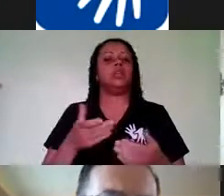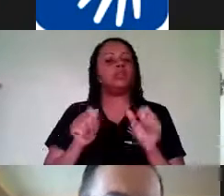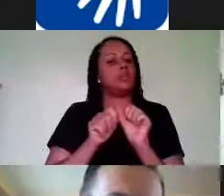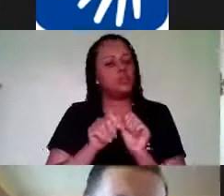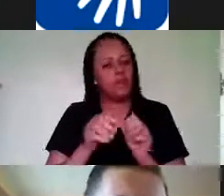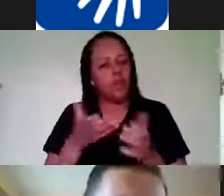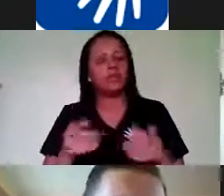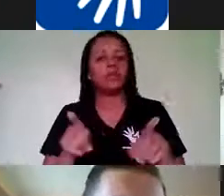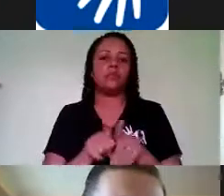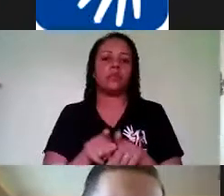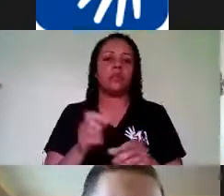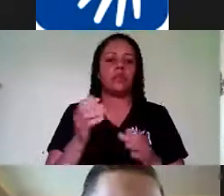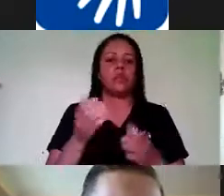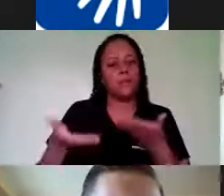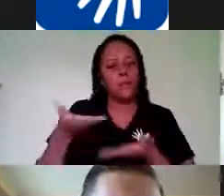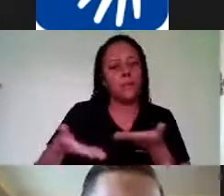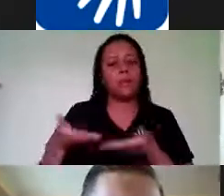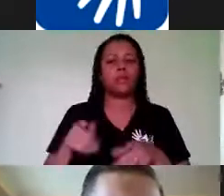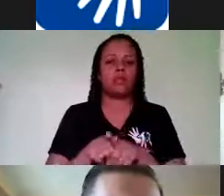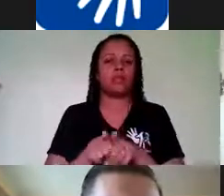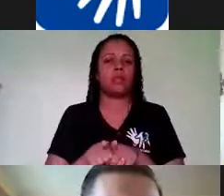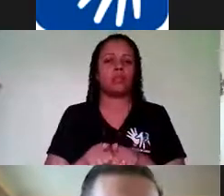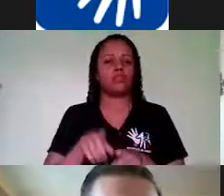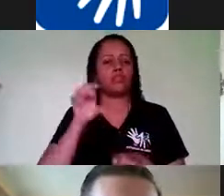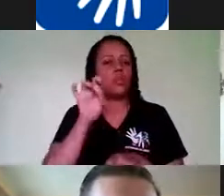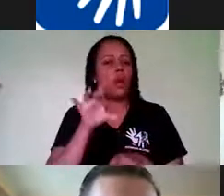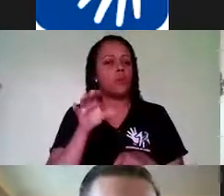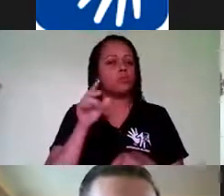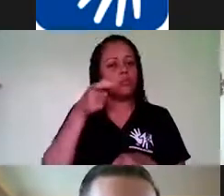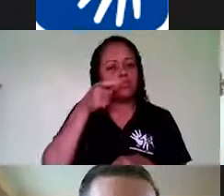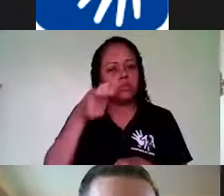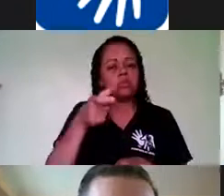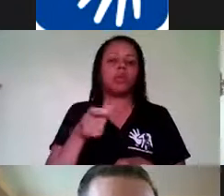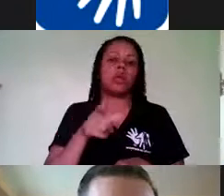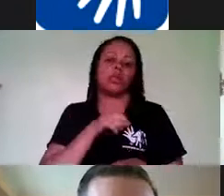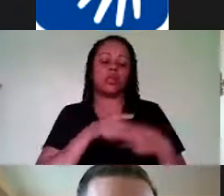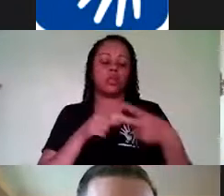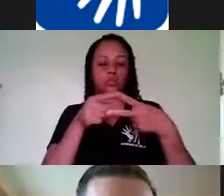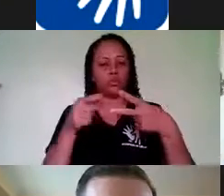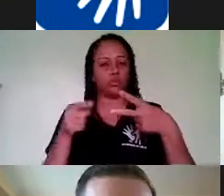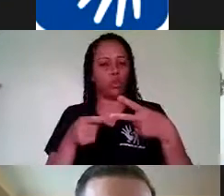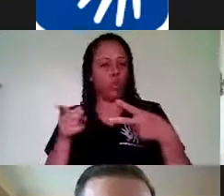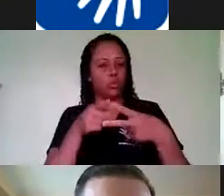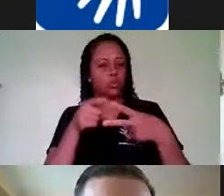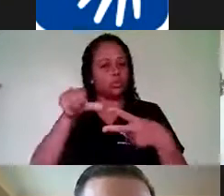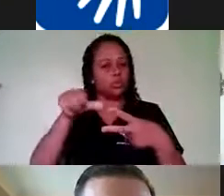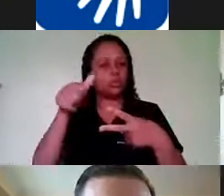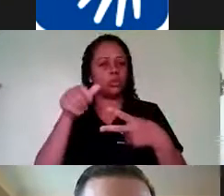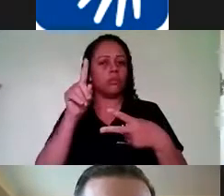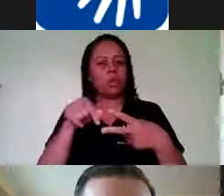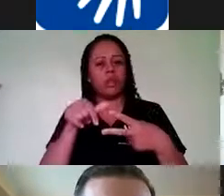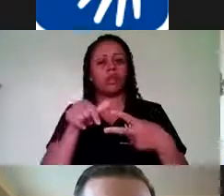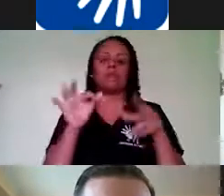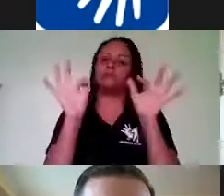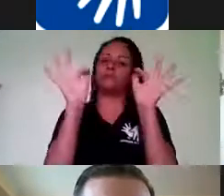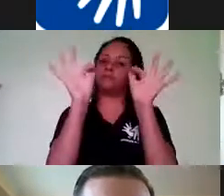ouvinte. E eu tenho aqui 2 manifestações bem rápidas. Uma delas é uma felicidade